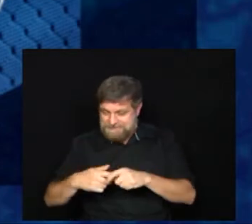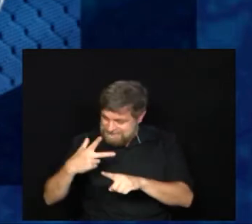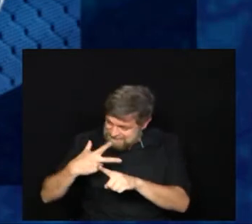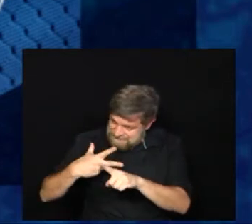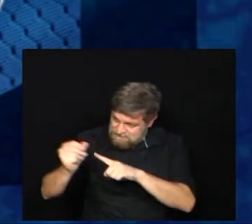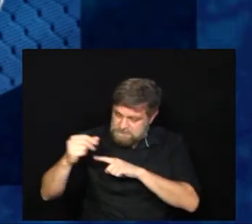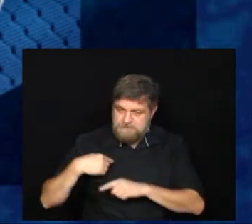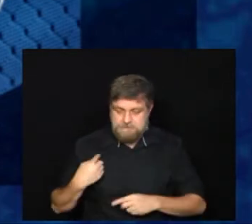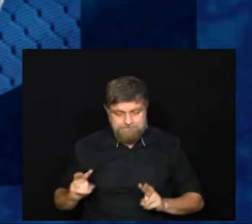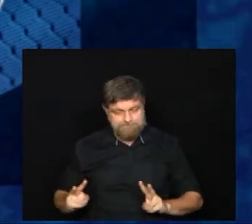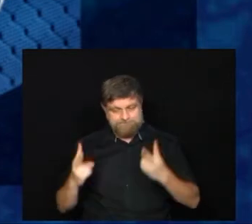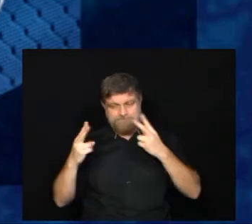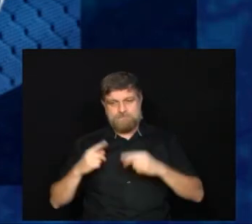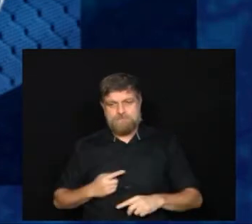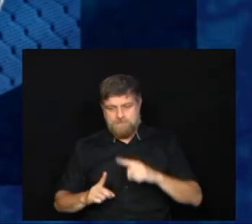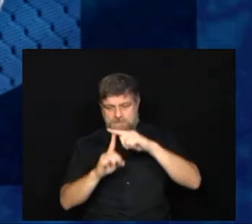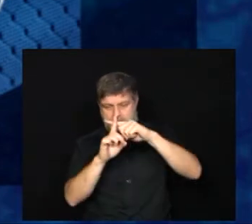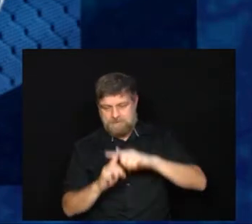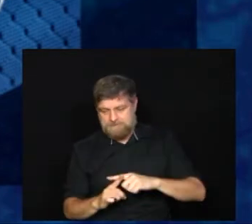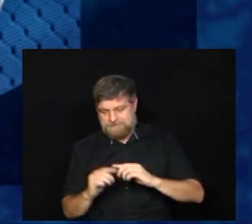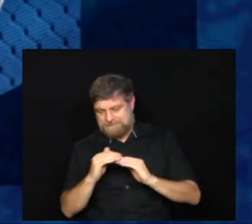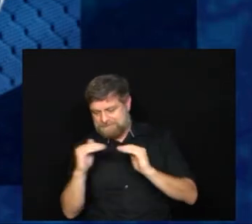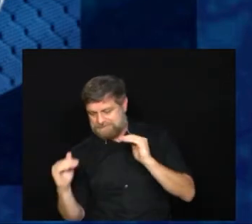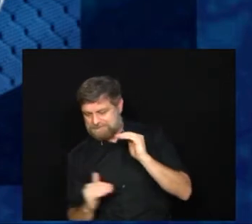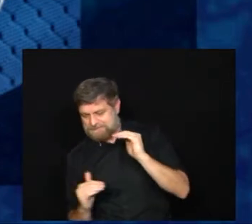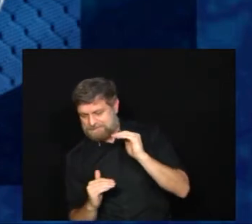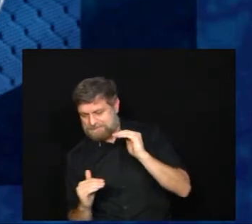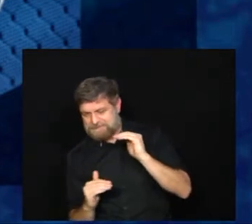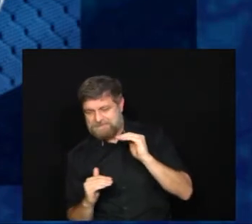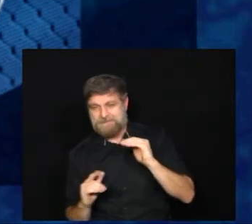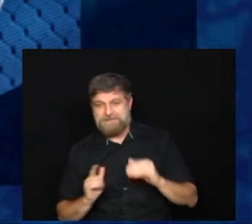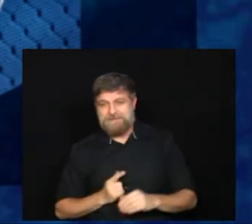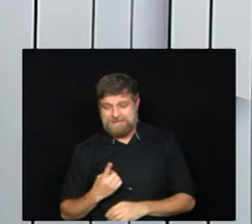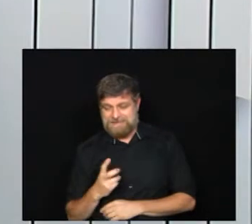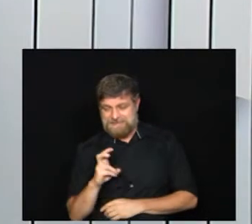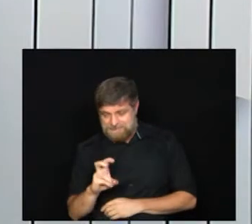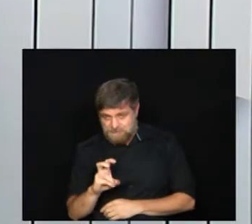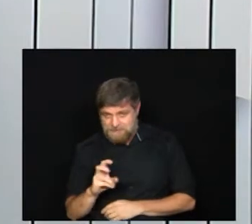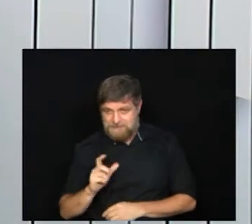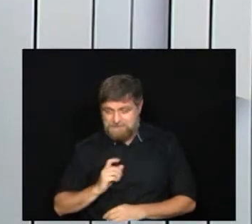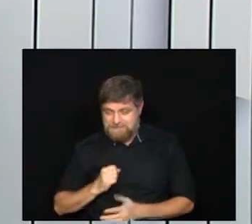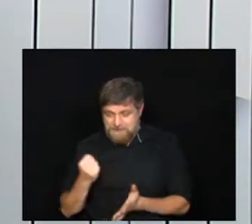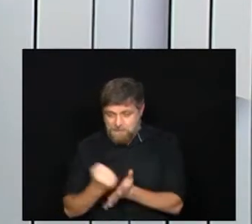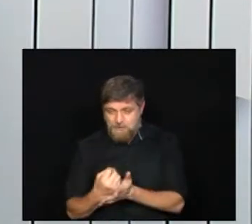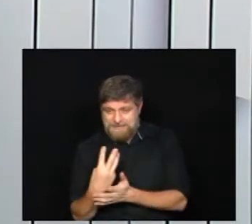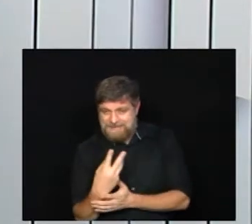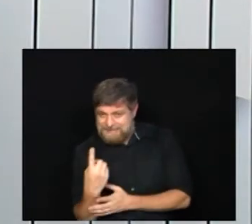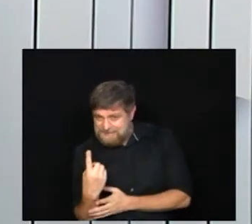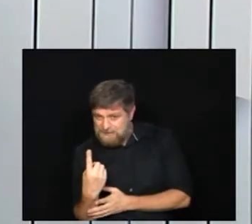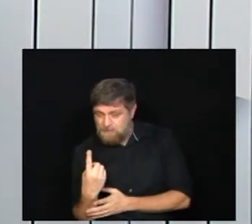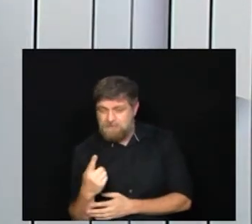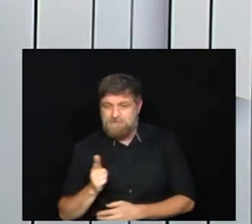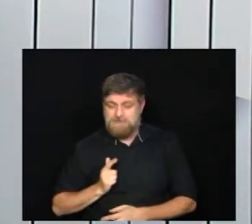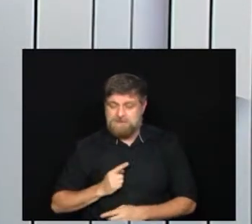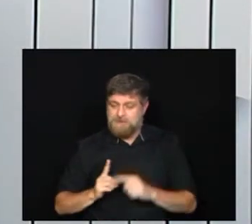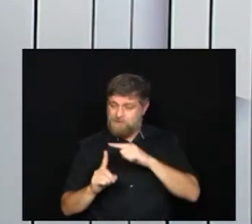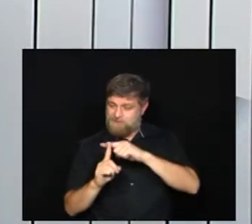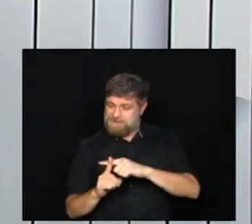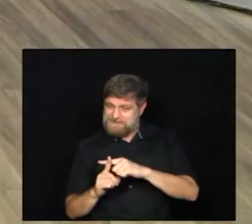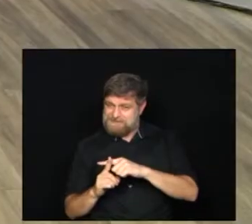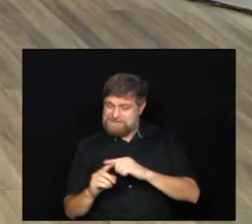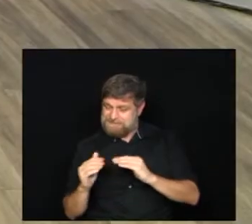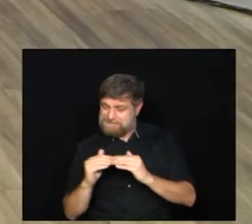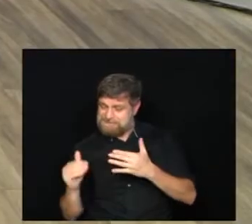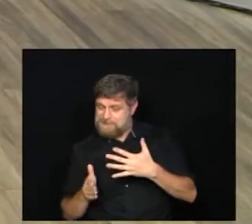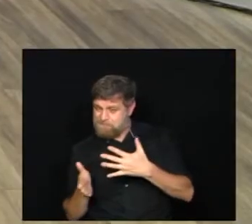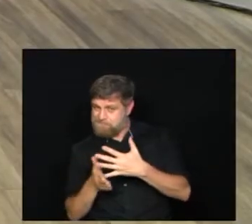vitória. E a equipe do Cruzeiro, na parte de baixo da tabela, 15º colocado com 31 pontos. Cruzeiro a 5 da zona